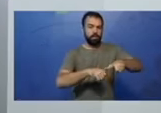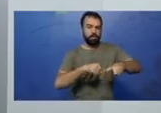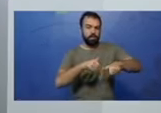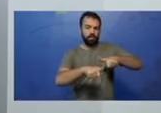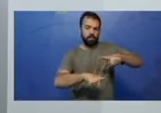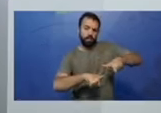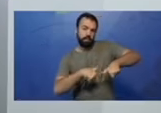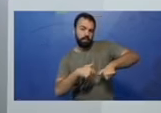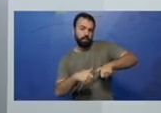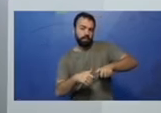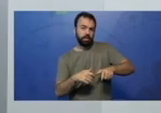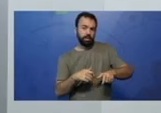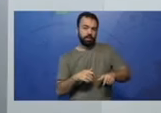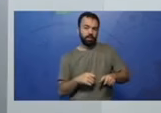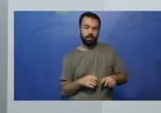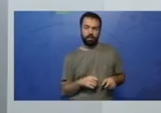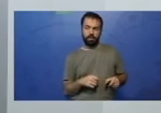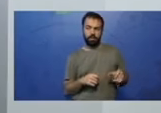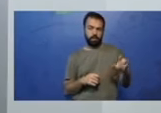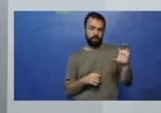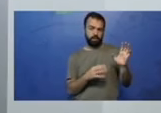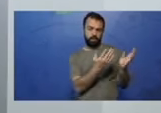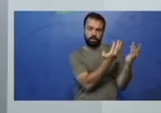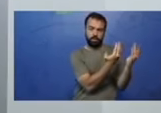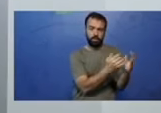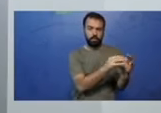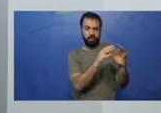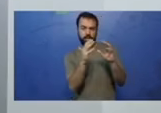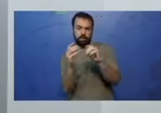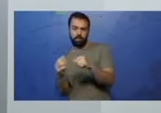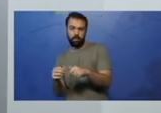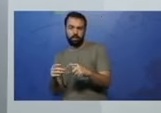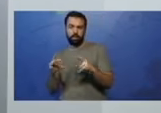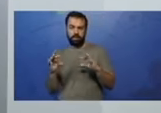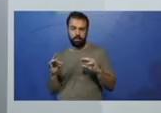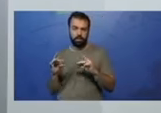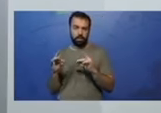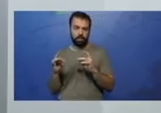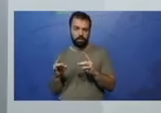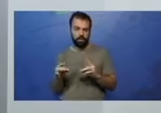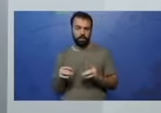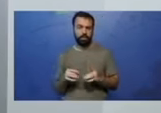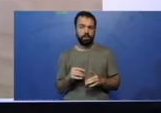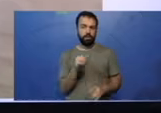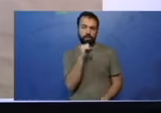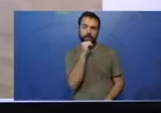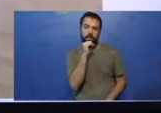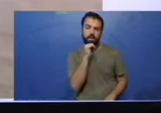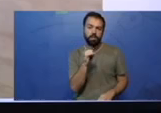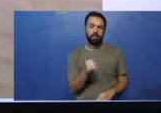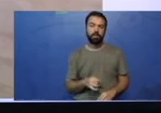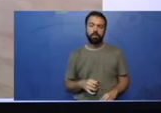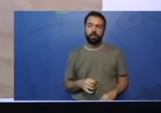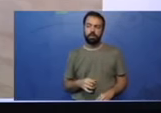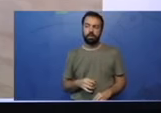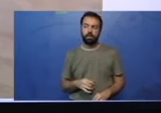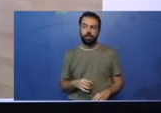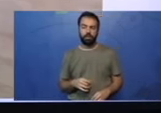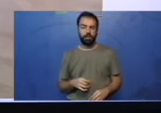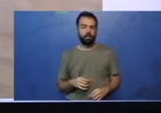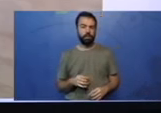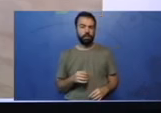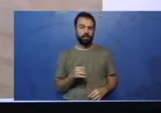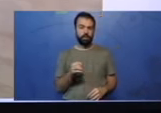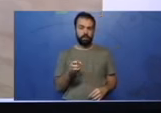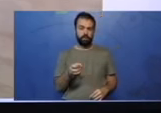temperatura, eu tenho a passagem do estado gasoso para o estado líquido. Um exemplo bem comum é o da